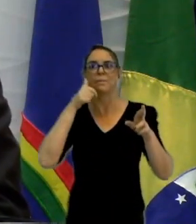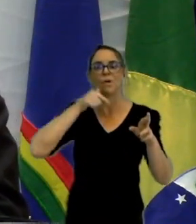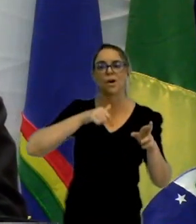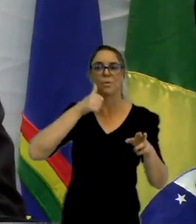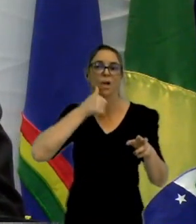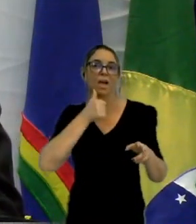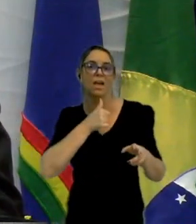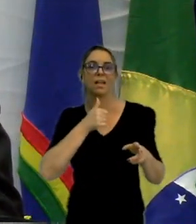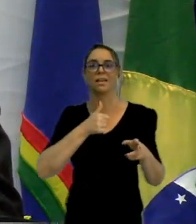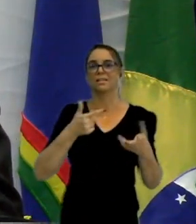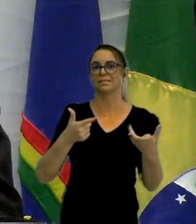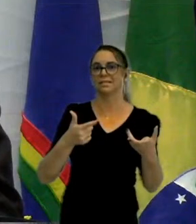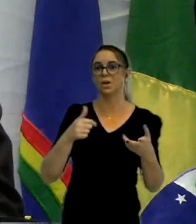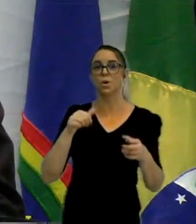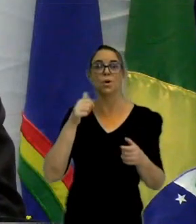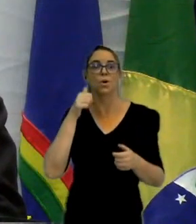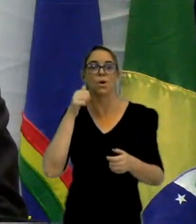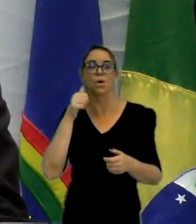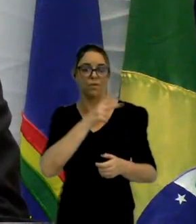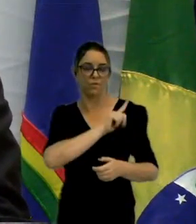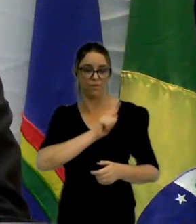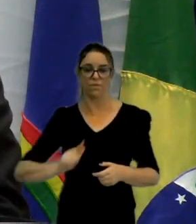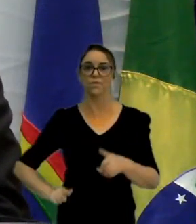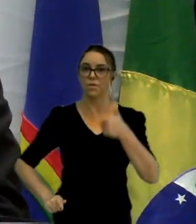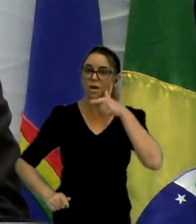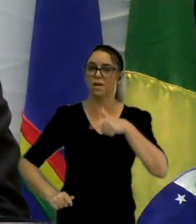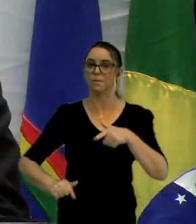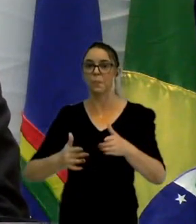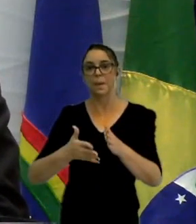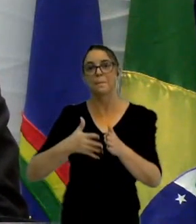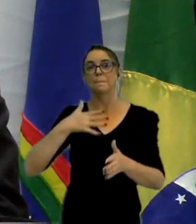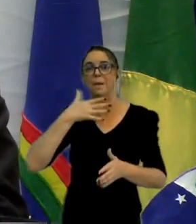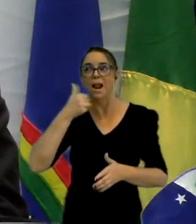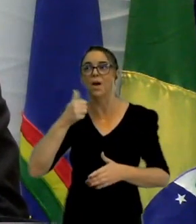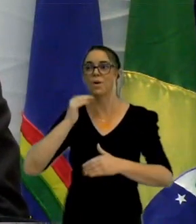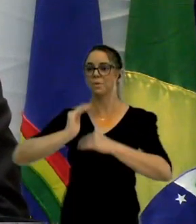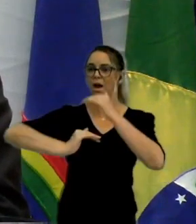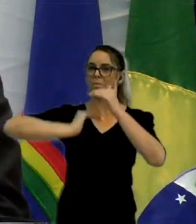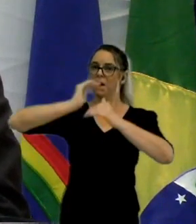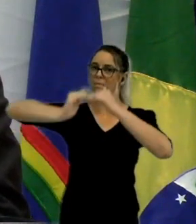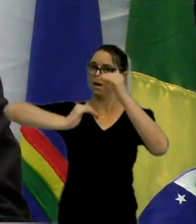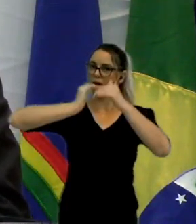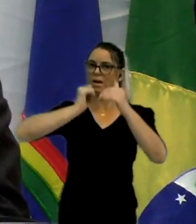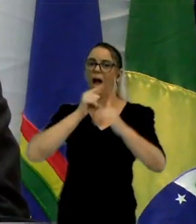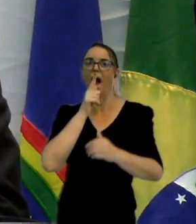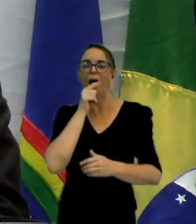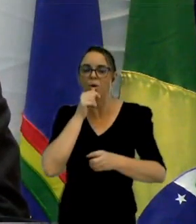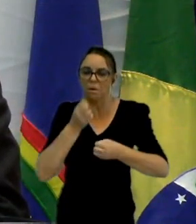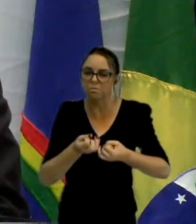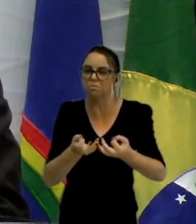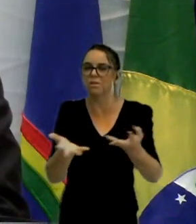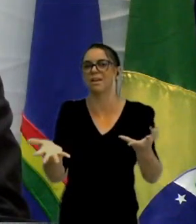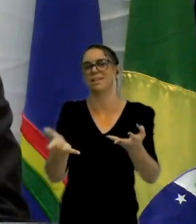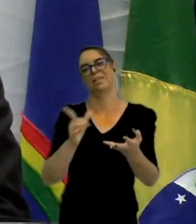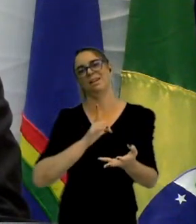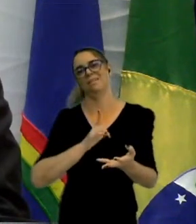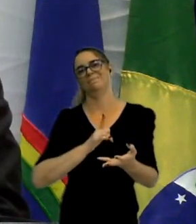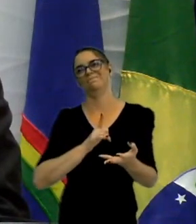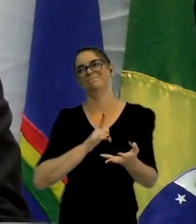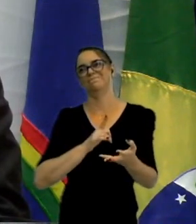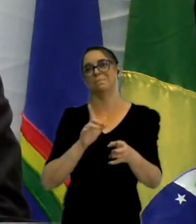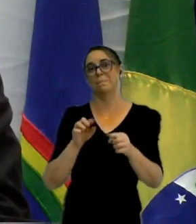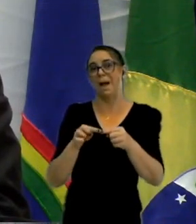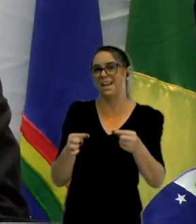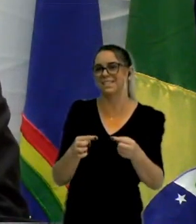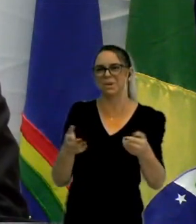que pudesse minimizar, melhorar o abastecimento de água em nosso município. E o resultado hoje é que todo mundo se